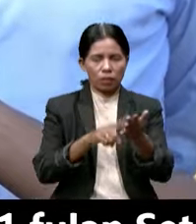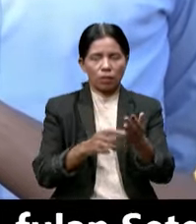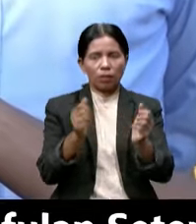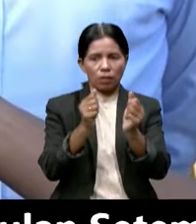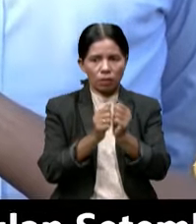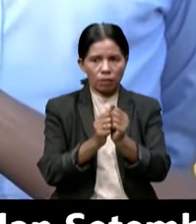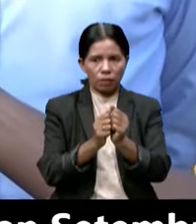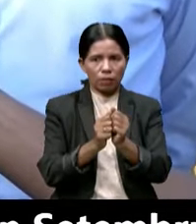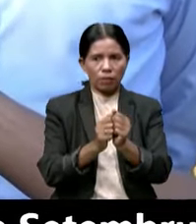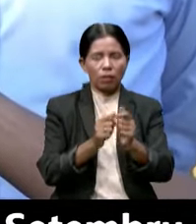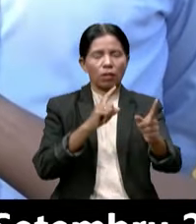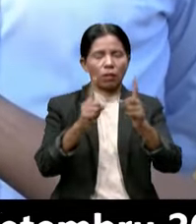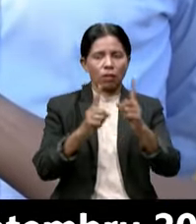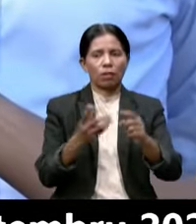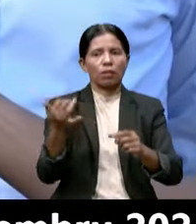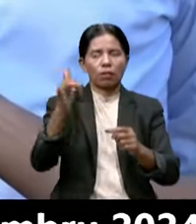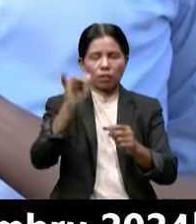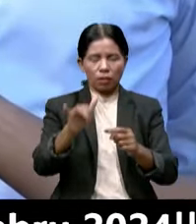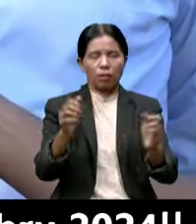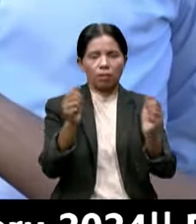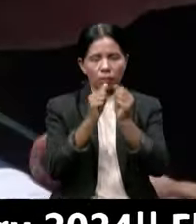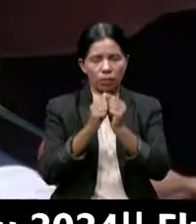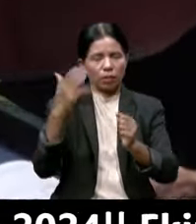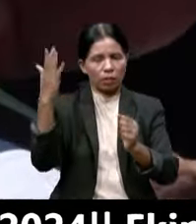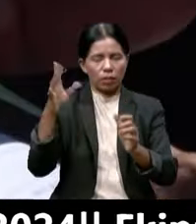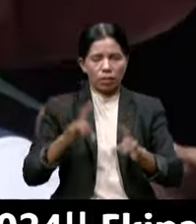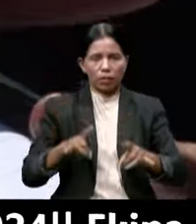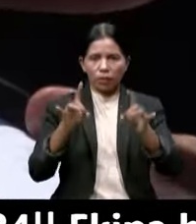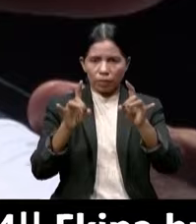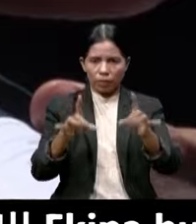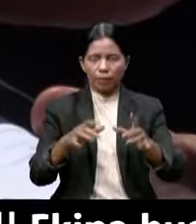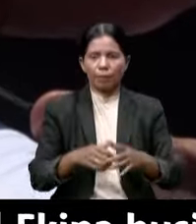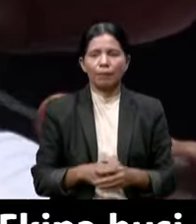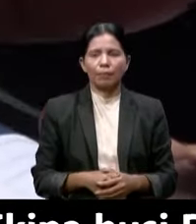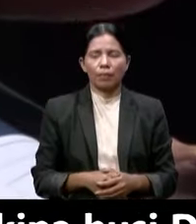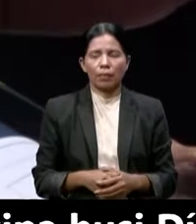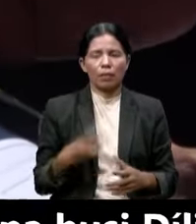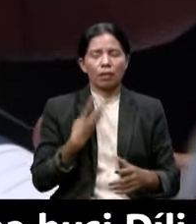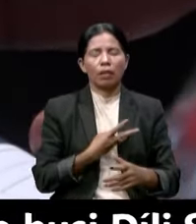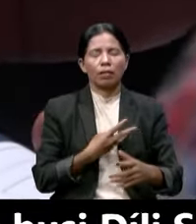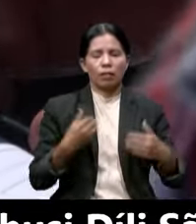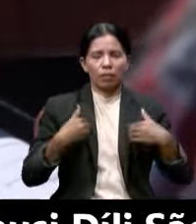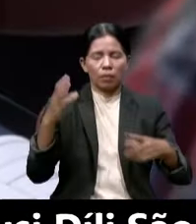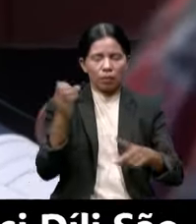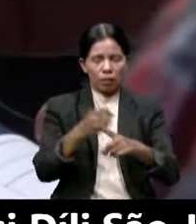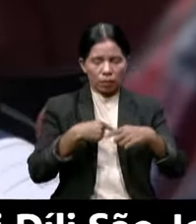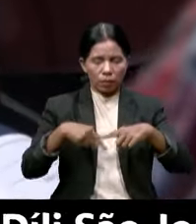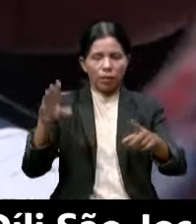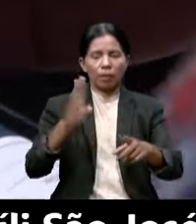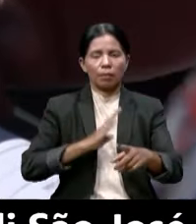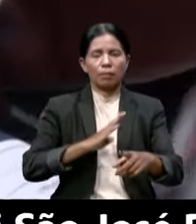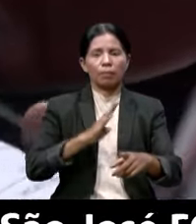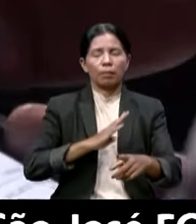ninia kulia sira ga amutu kia governo australia ne. Amos yo oportunidade va betano depois o iha